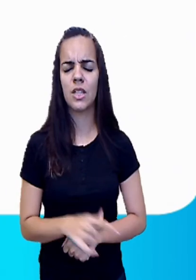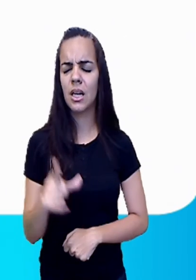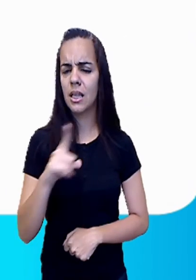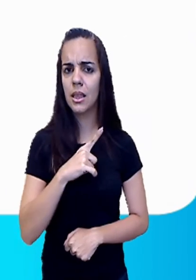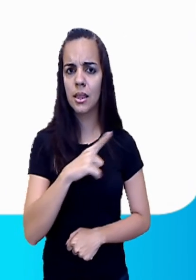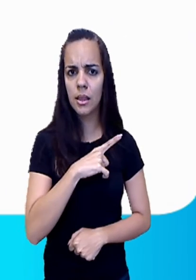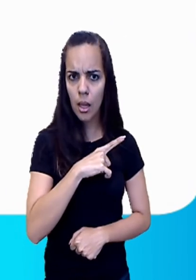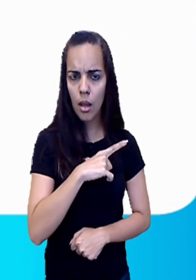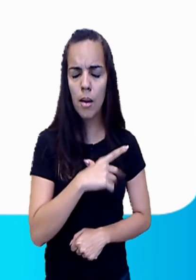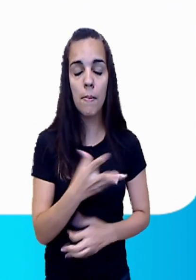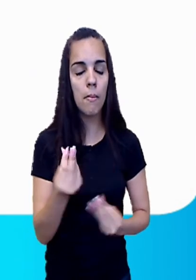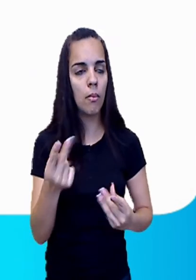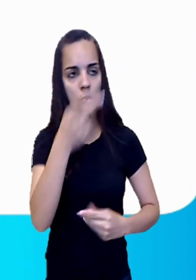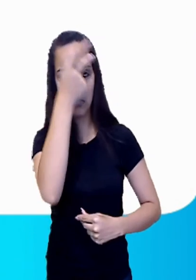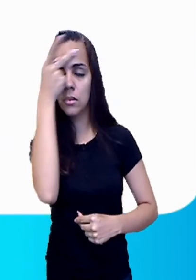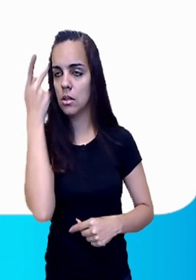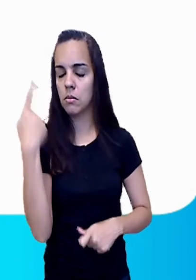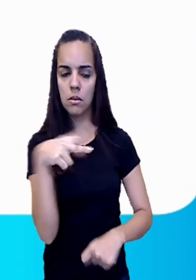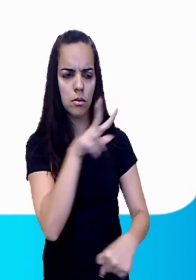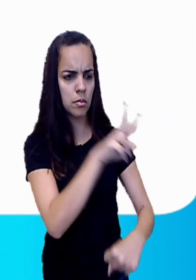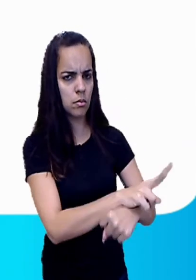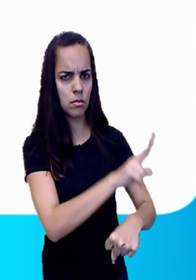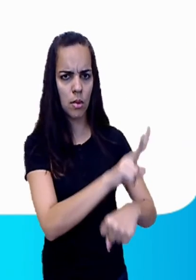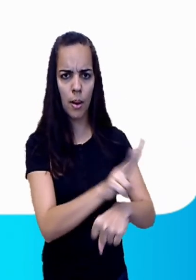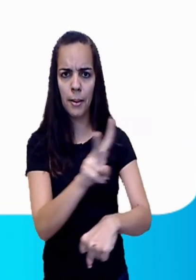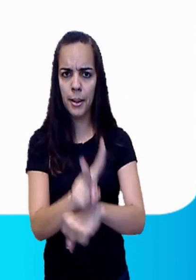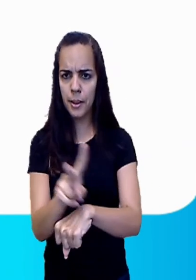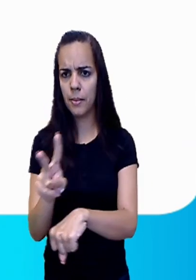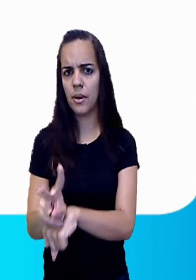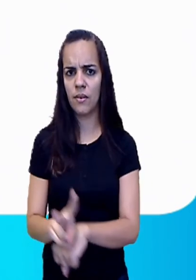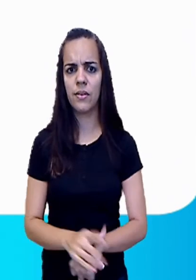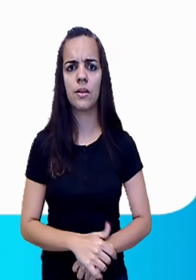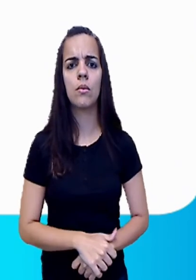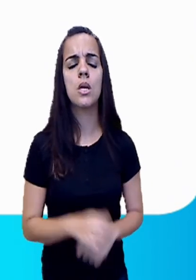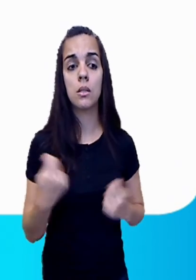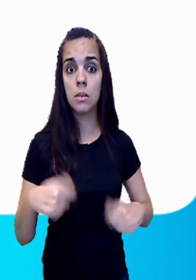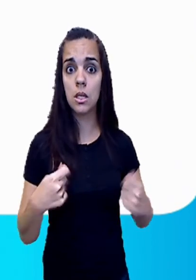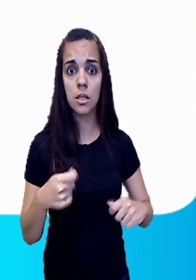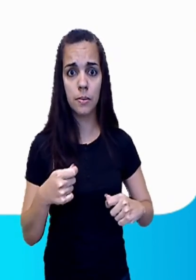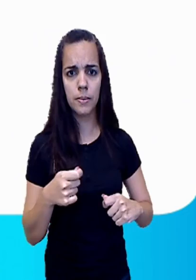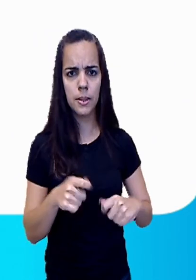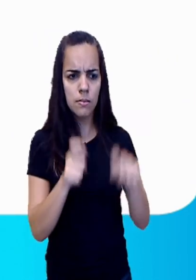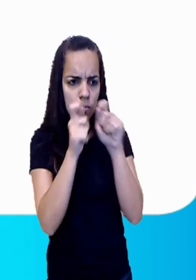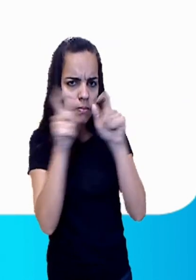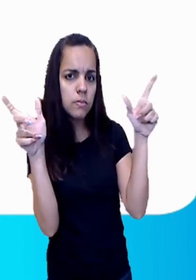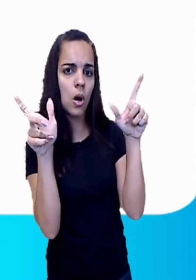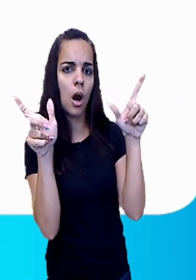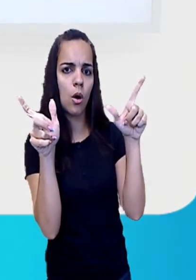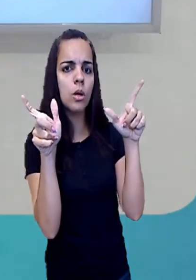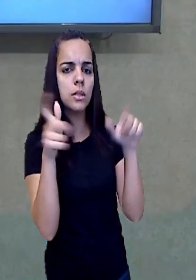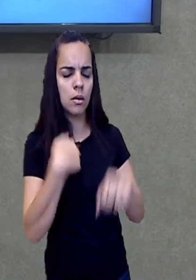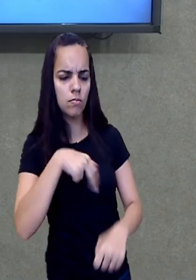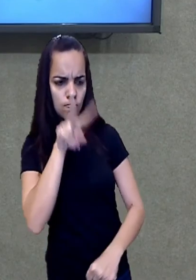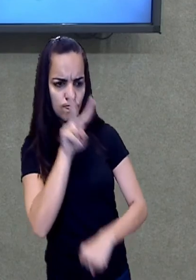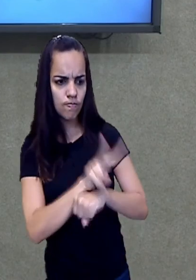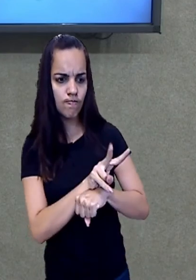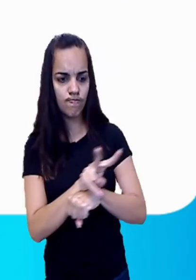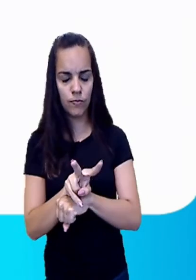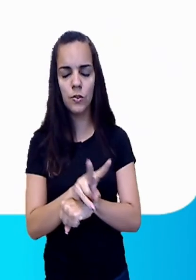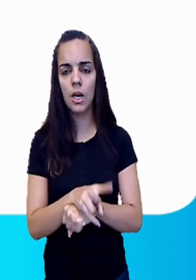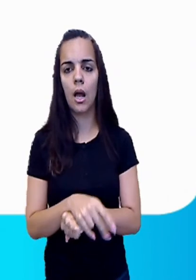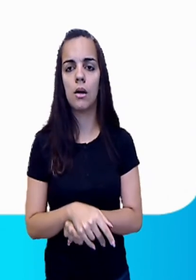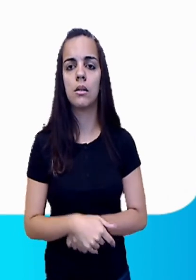muita gente aí para tomar conta dessas mineradoras, e eles precisam ter esse olhar de cuidado com o meio